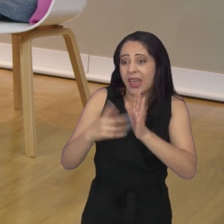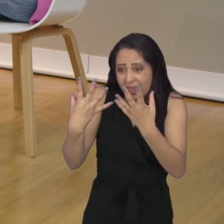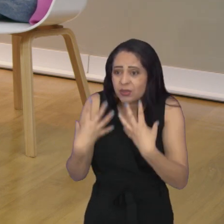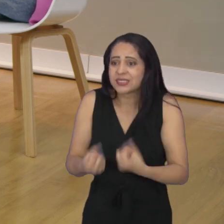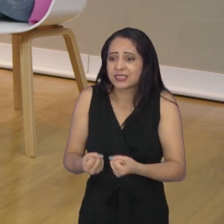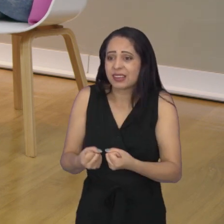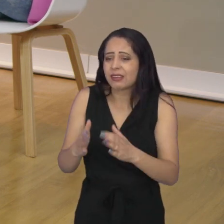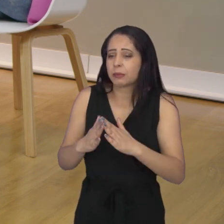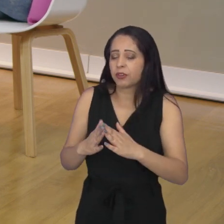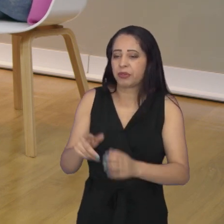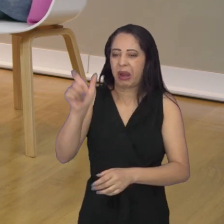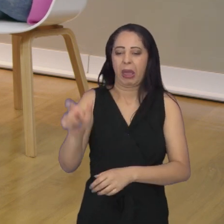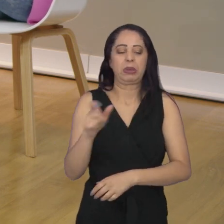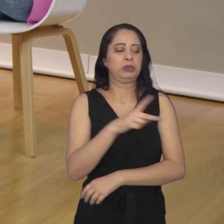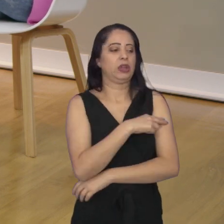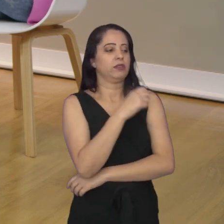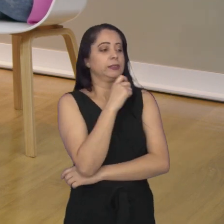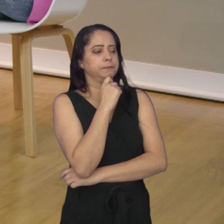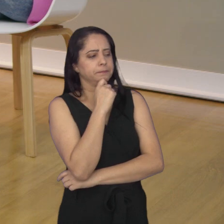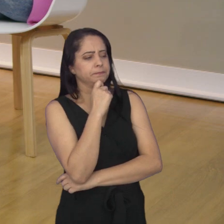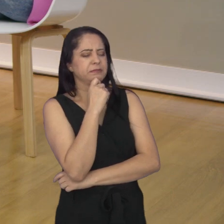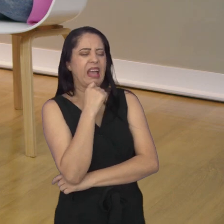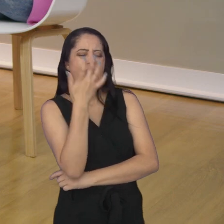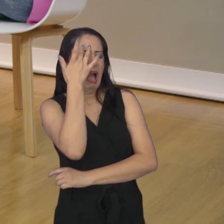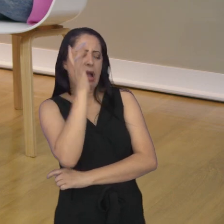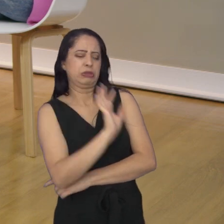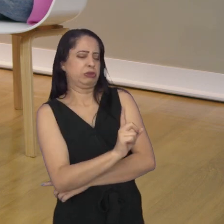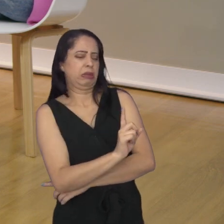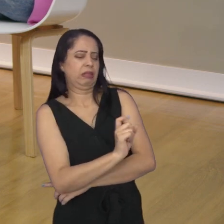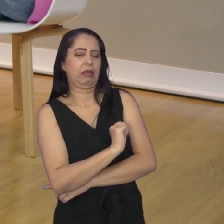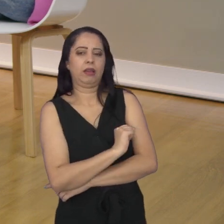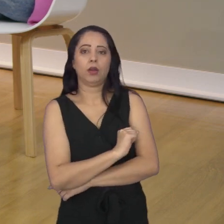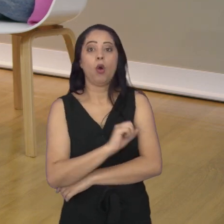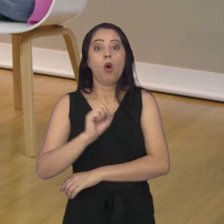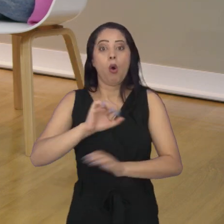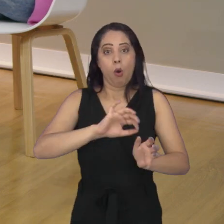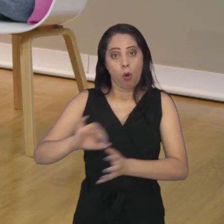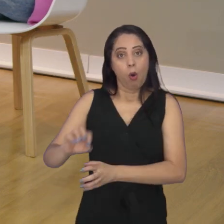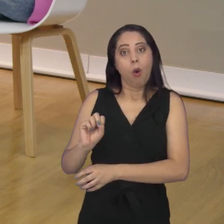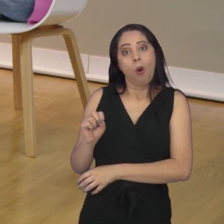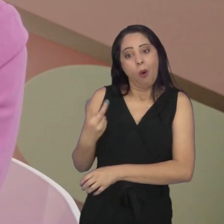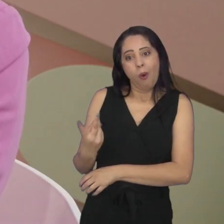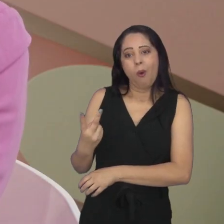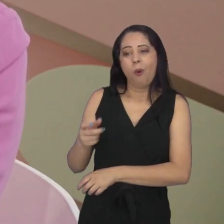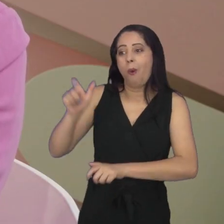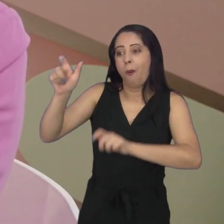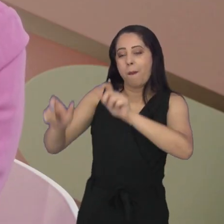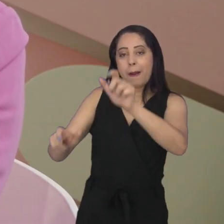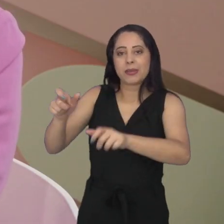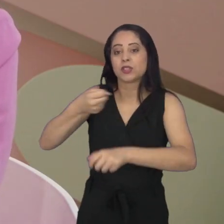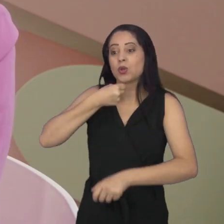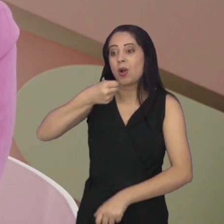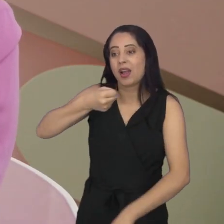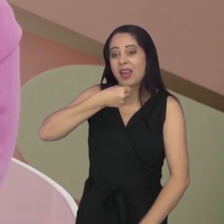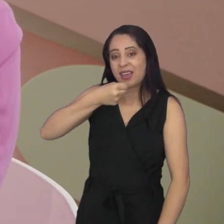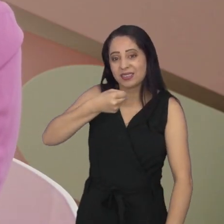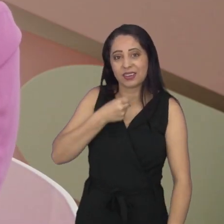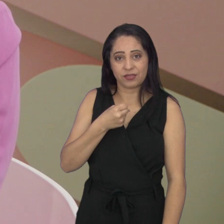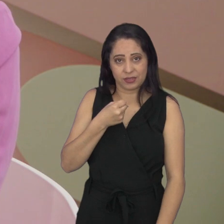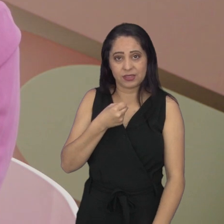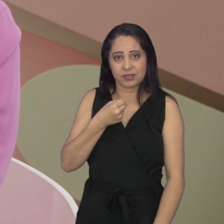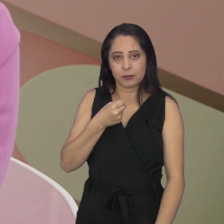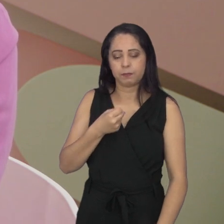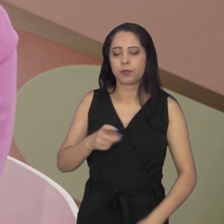muito, acho que não, tal. Ou então uma pessoa que você ainda não conhece, você, numa entrevista de emprego, quer mostrar para